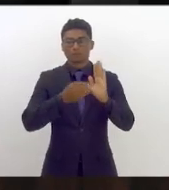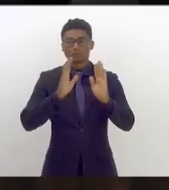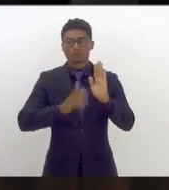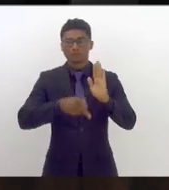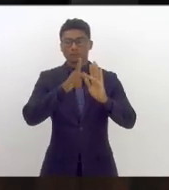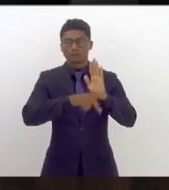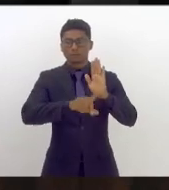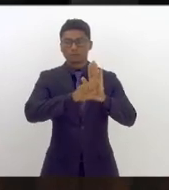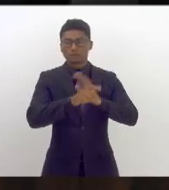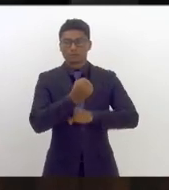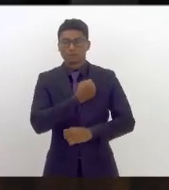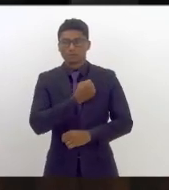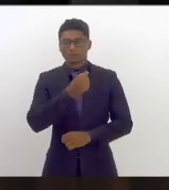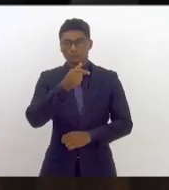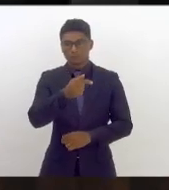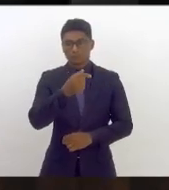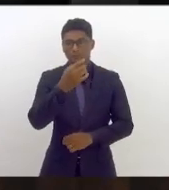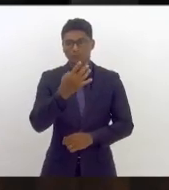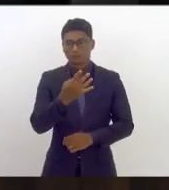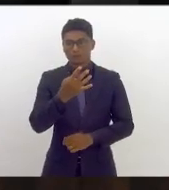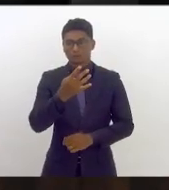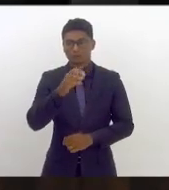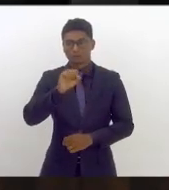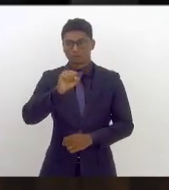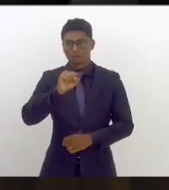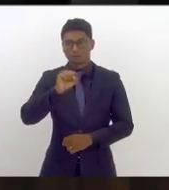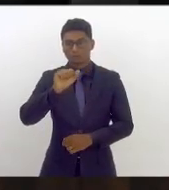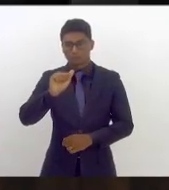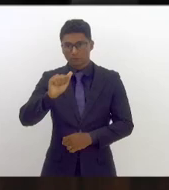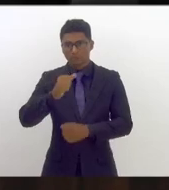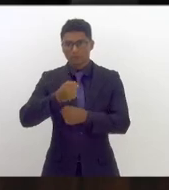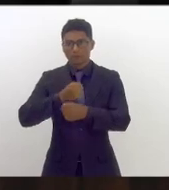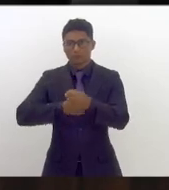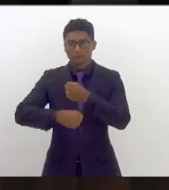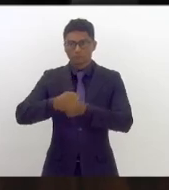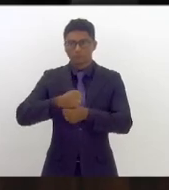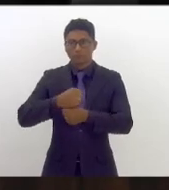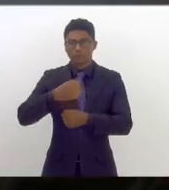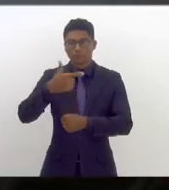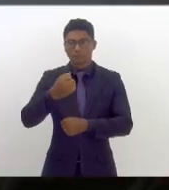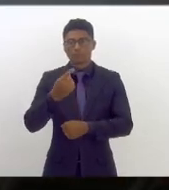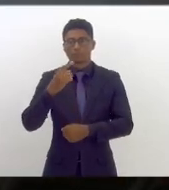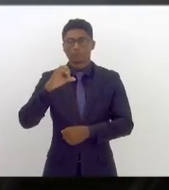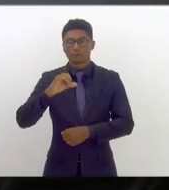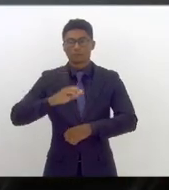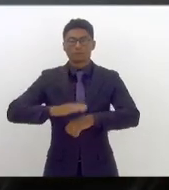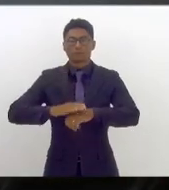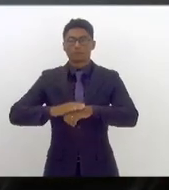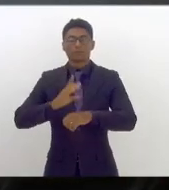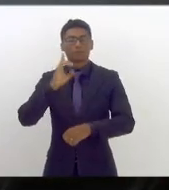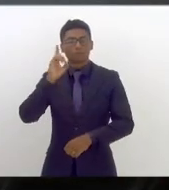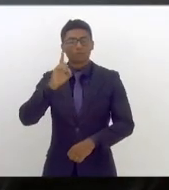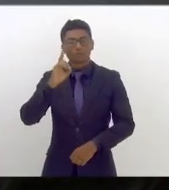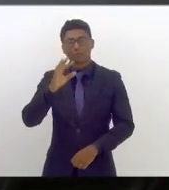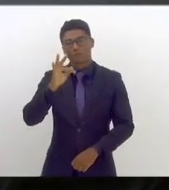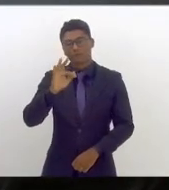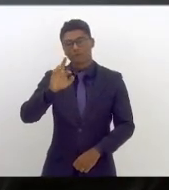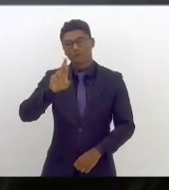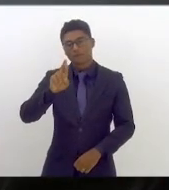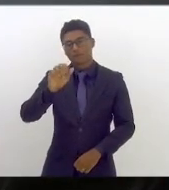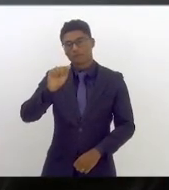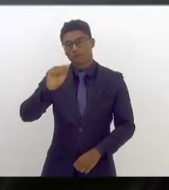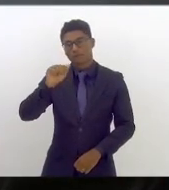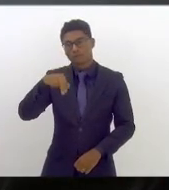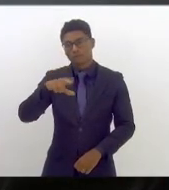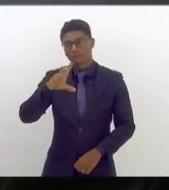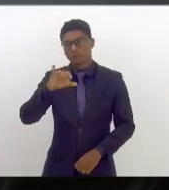lei 748-A de 19, de autoria da deputada Franciane Mota. Participação da capital. População,